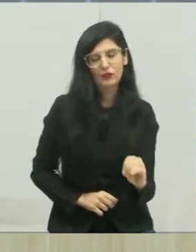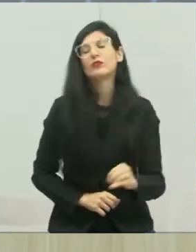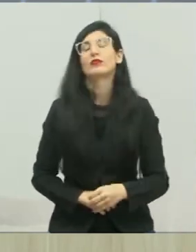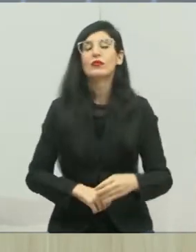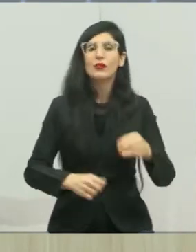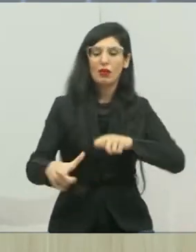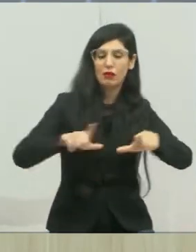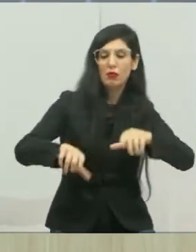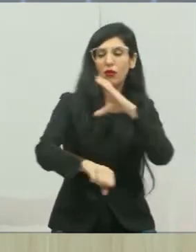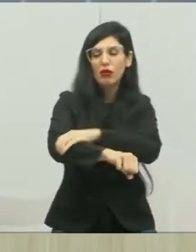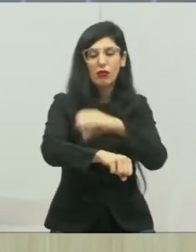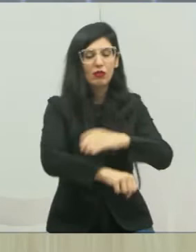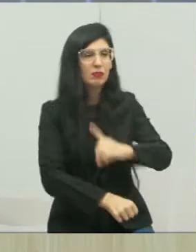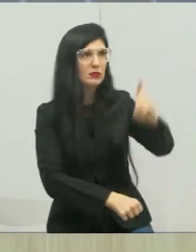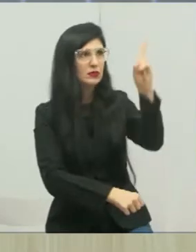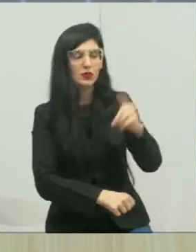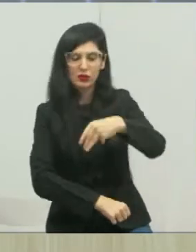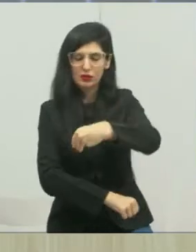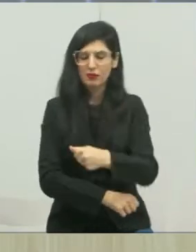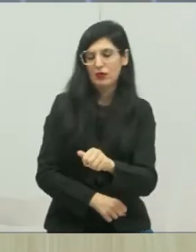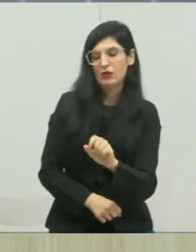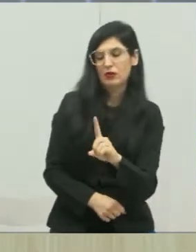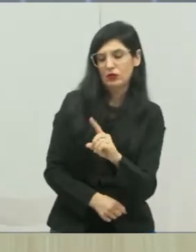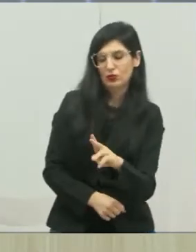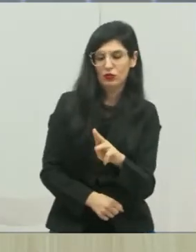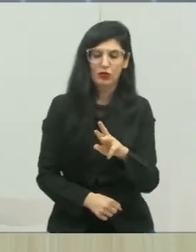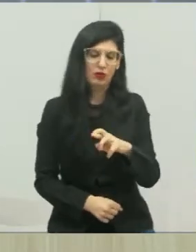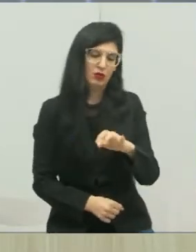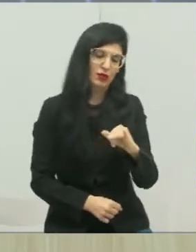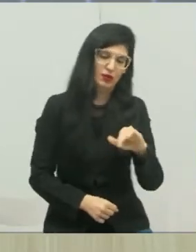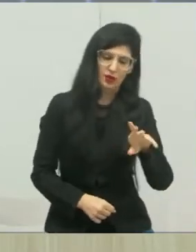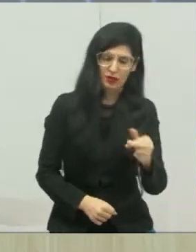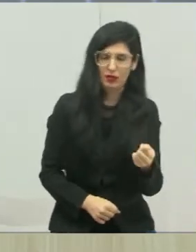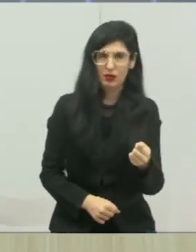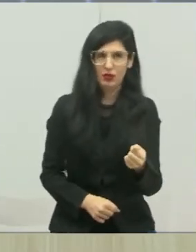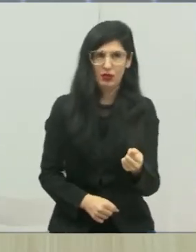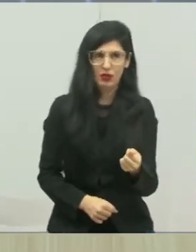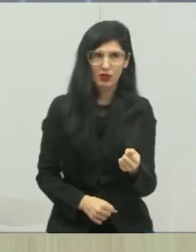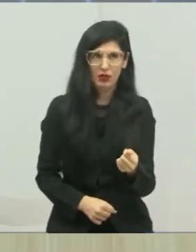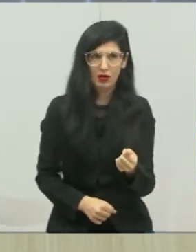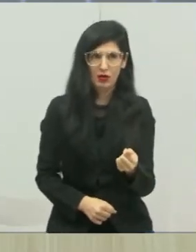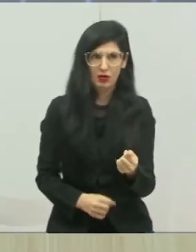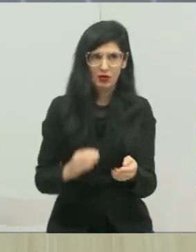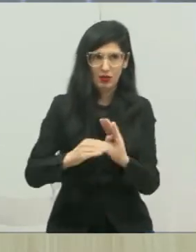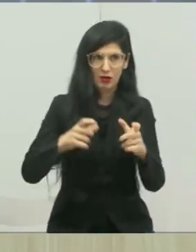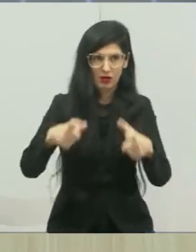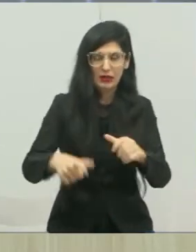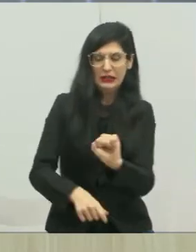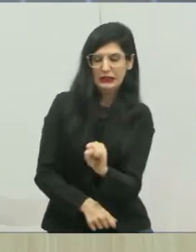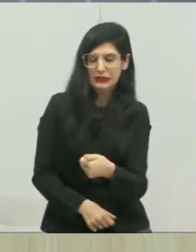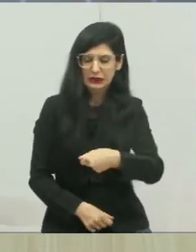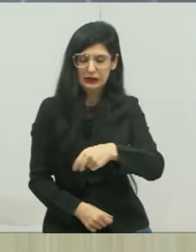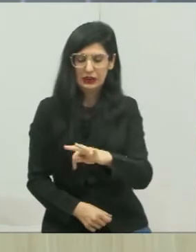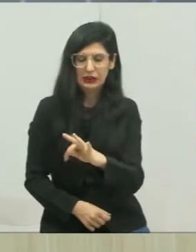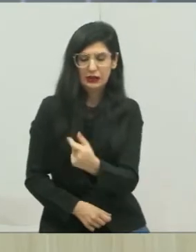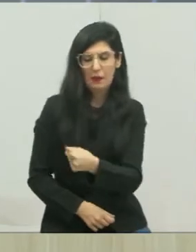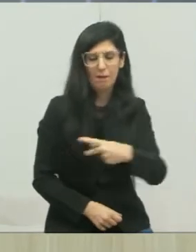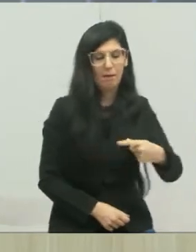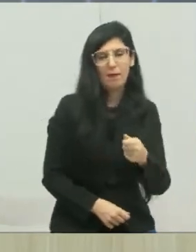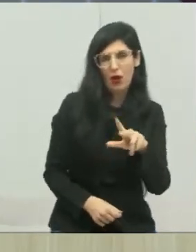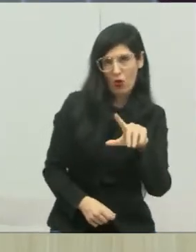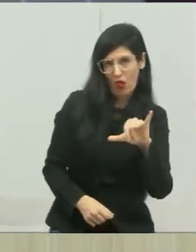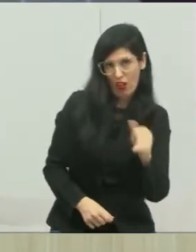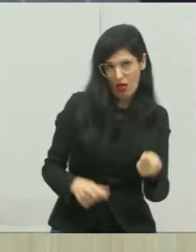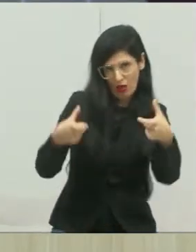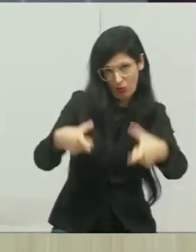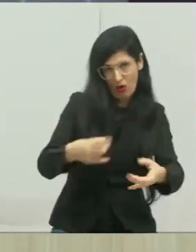Assembleia de Deus de Madureira, Ministério de Madureira, no Residencial Santa Paula, pelo